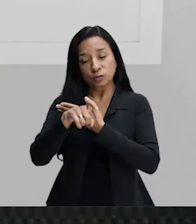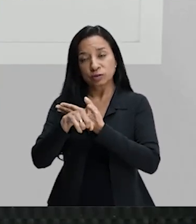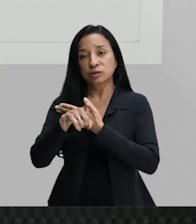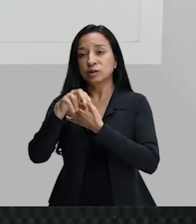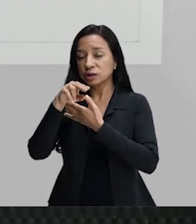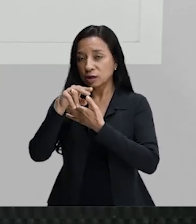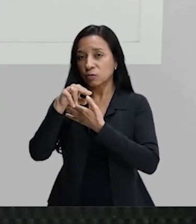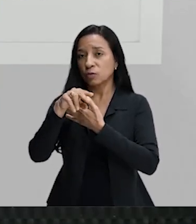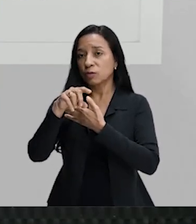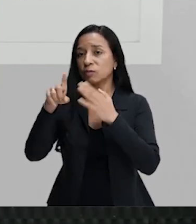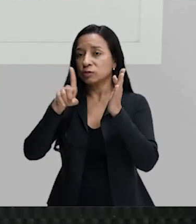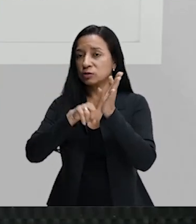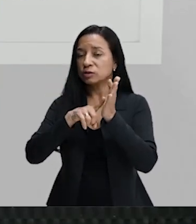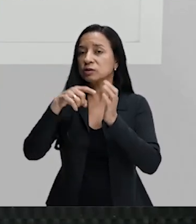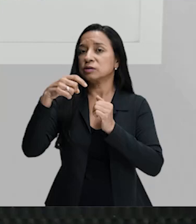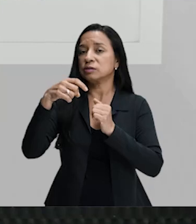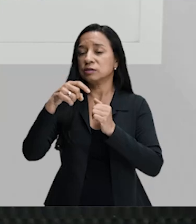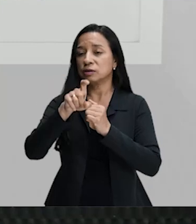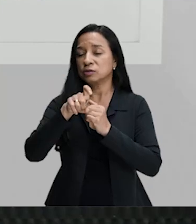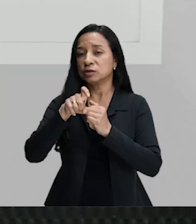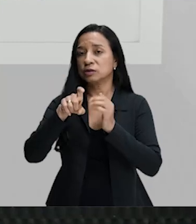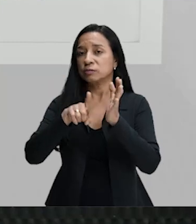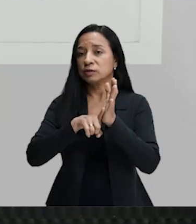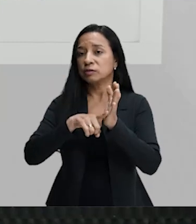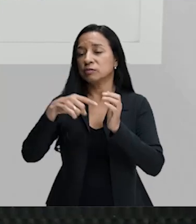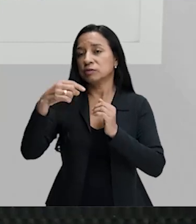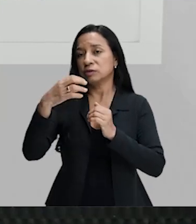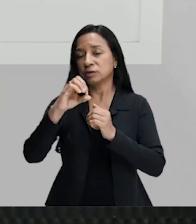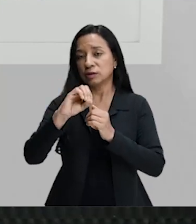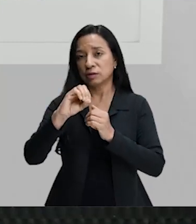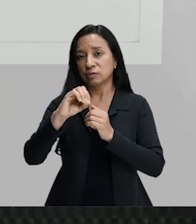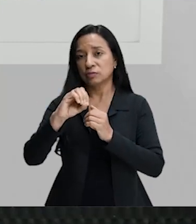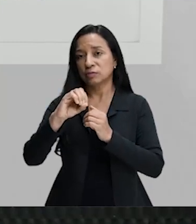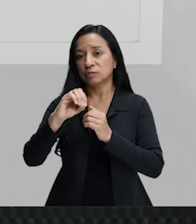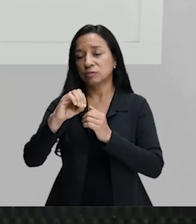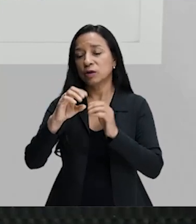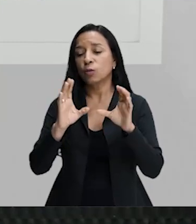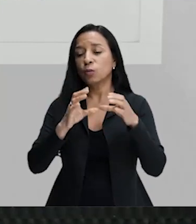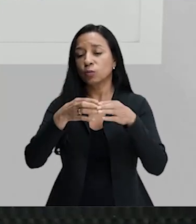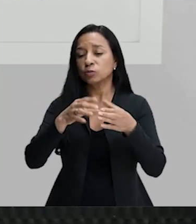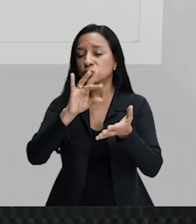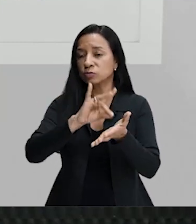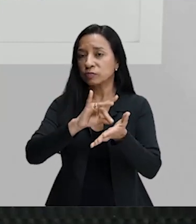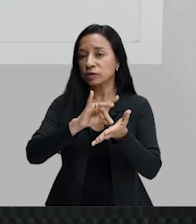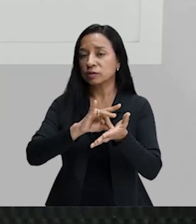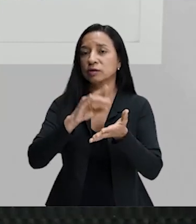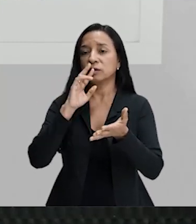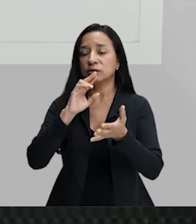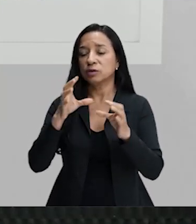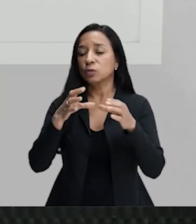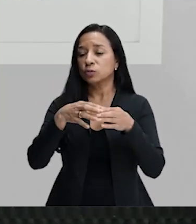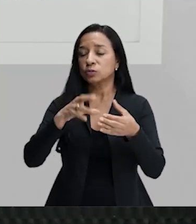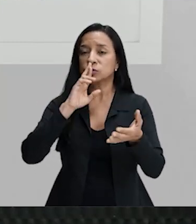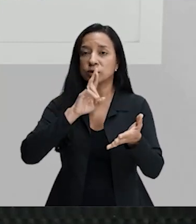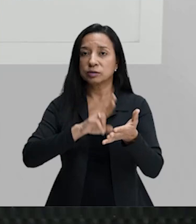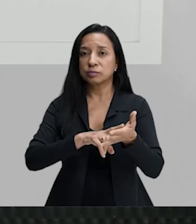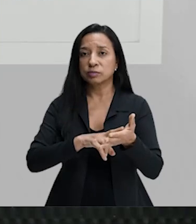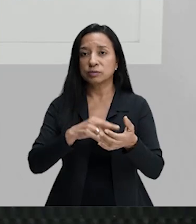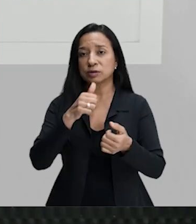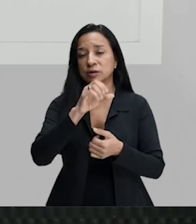Tá? Então, nosso conjunto verdade, nosso conjunto solução é 0, 1 e